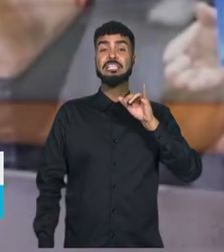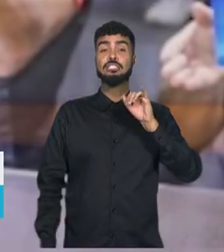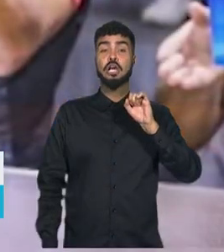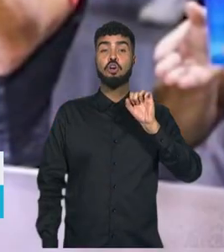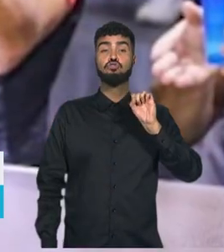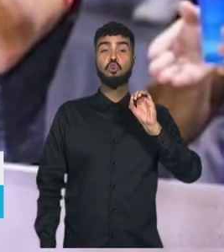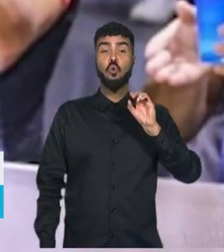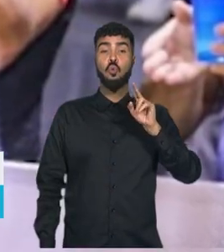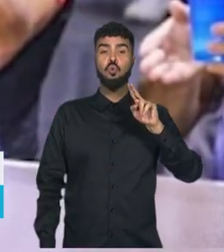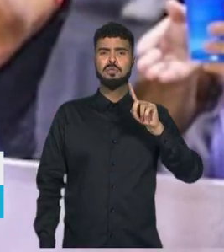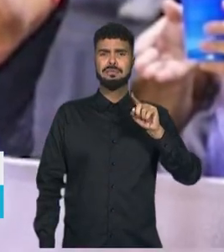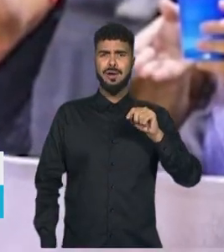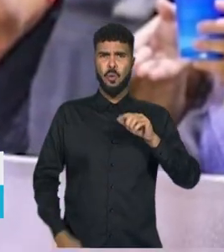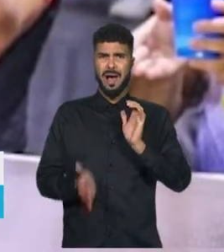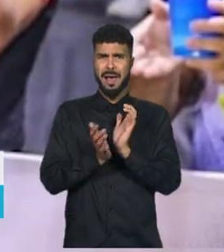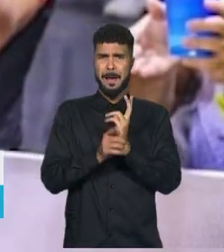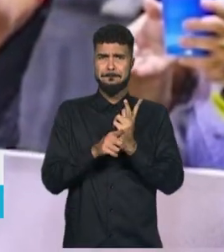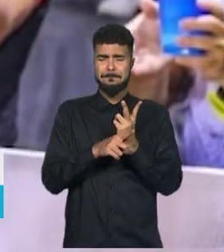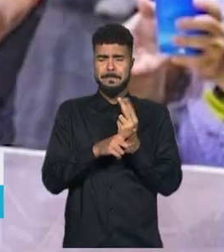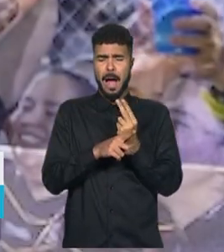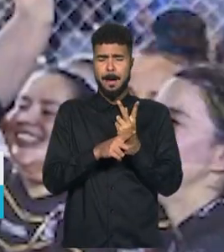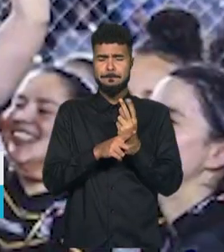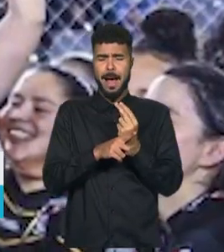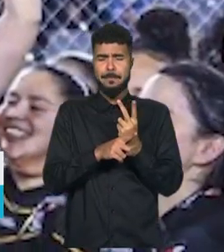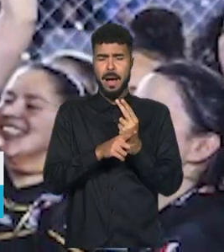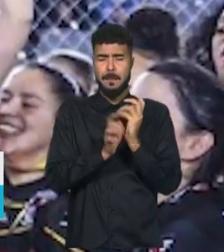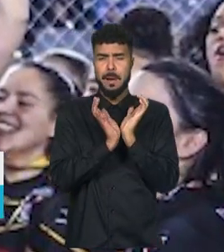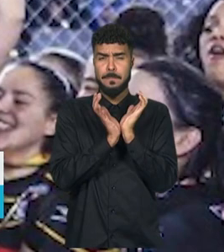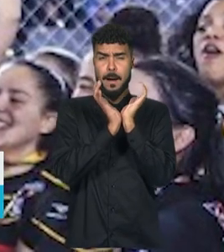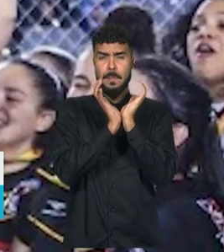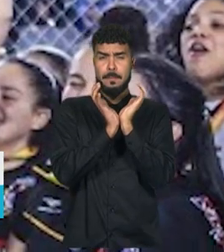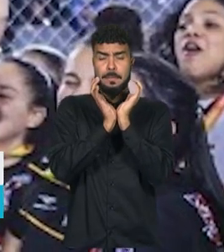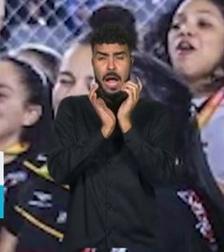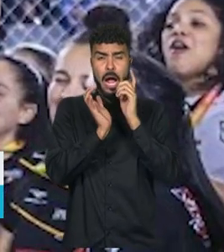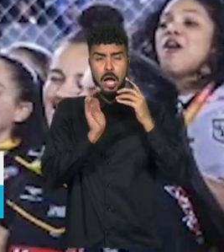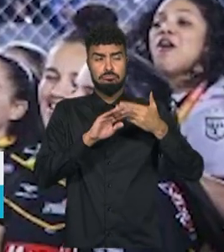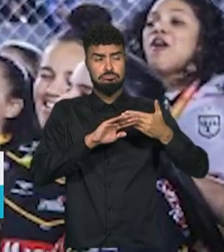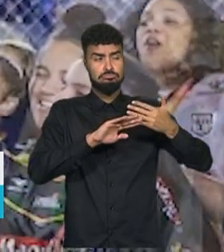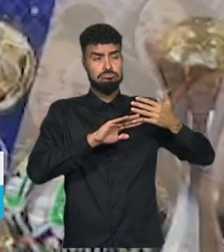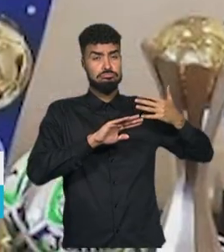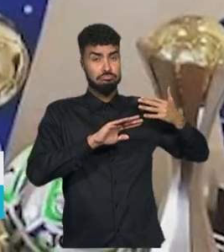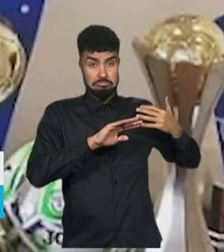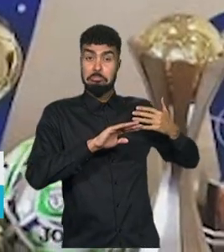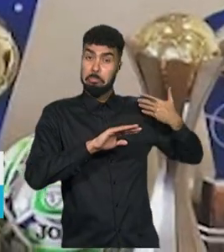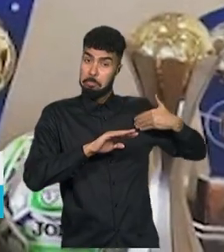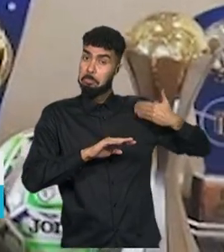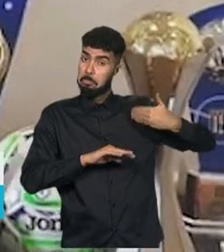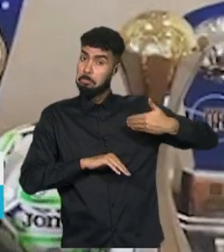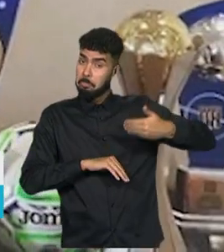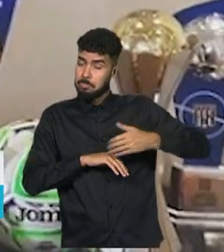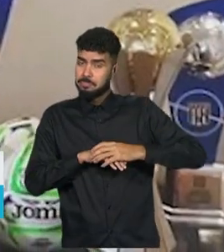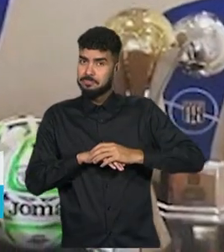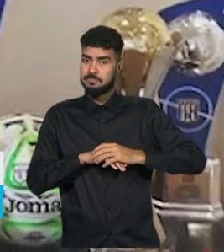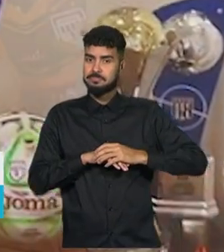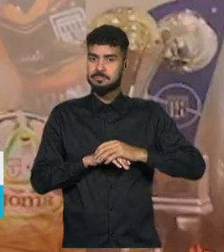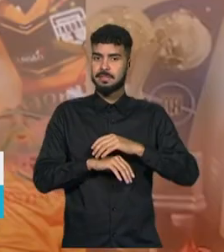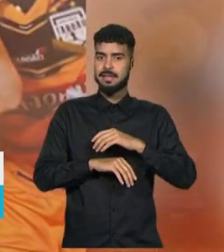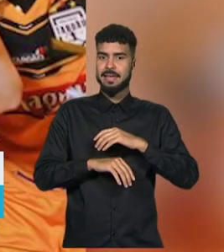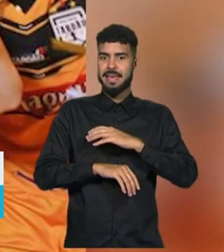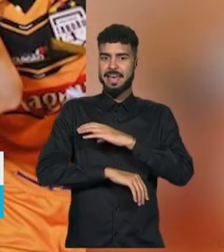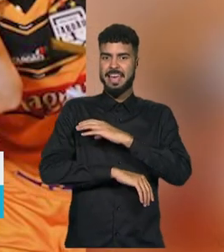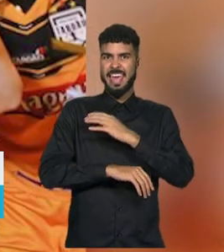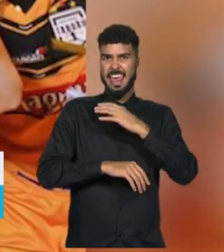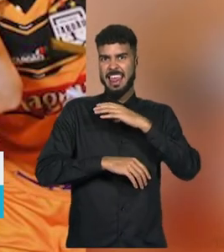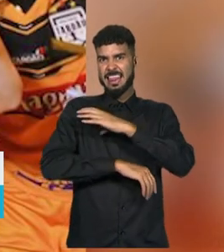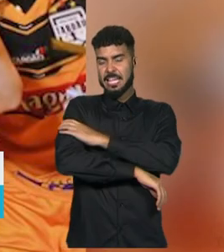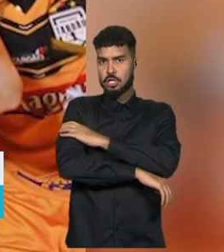vem literalmente empilhando taças nos últimos anos. Líder do time há mais de uma década, ela chegou